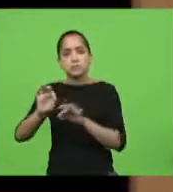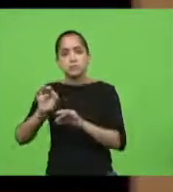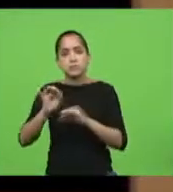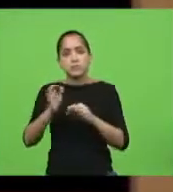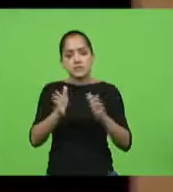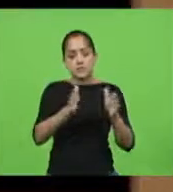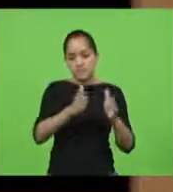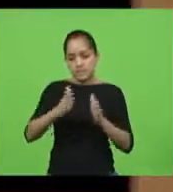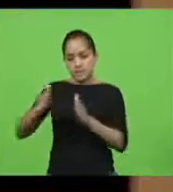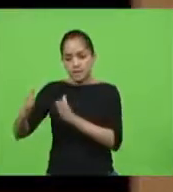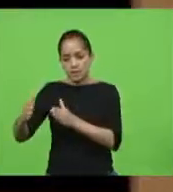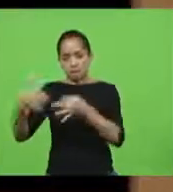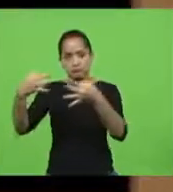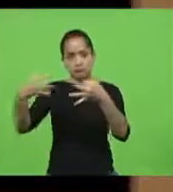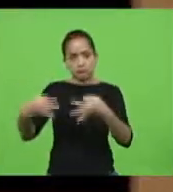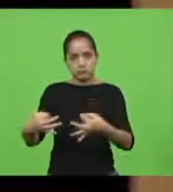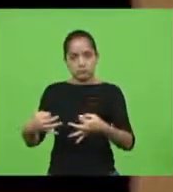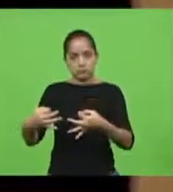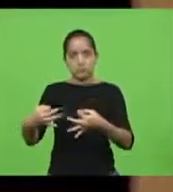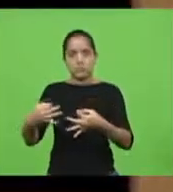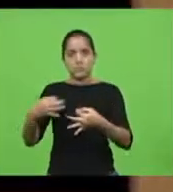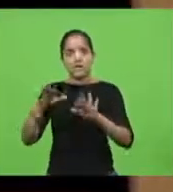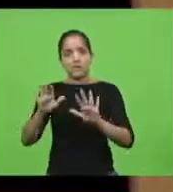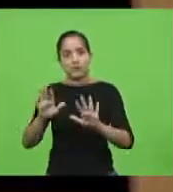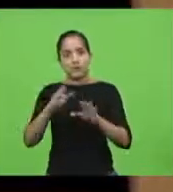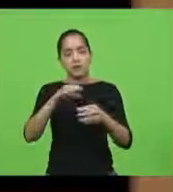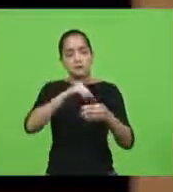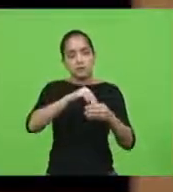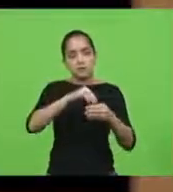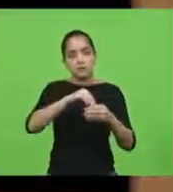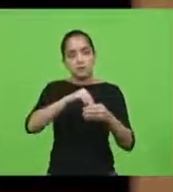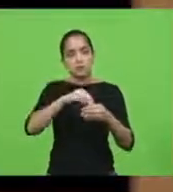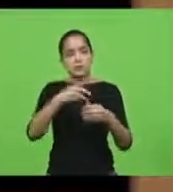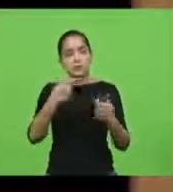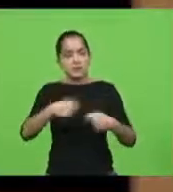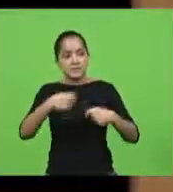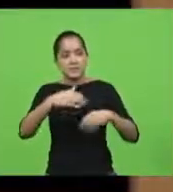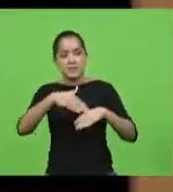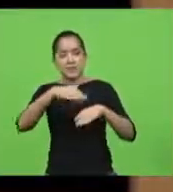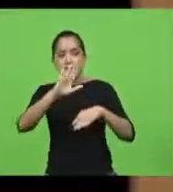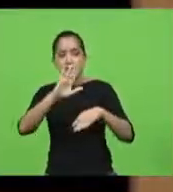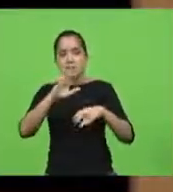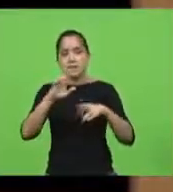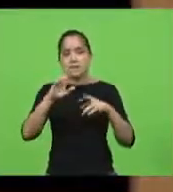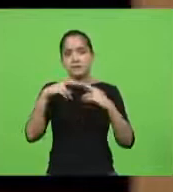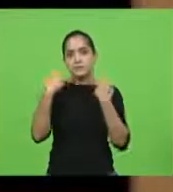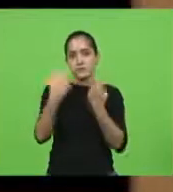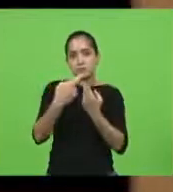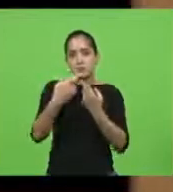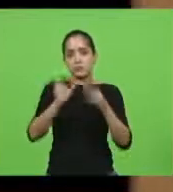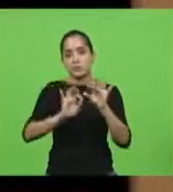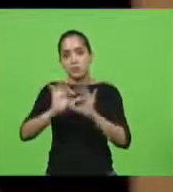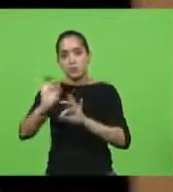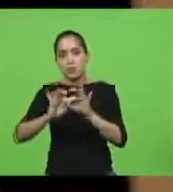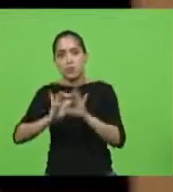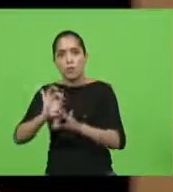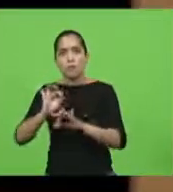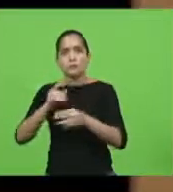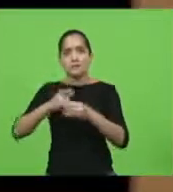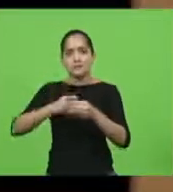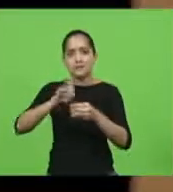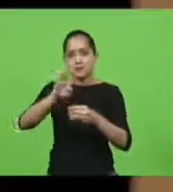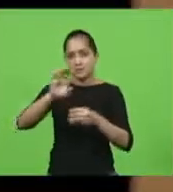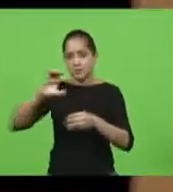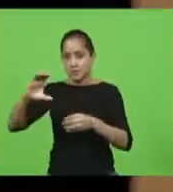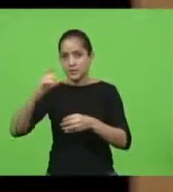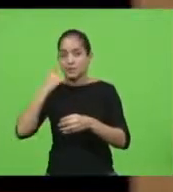forma justa. Claro que municípios queriam mais, nós tivemos reunião com Balneário Camboriú, ali